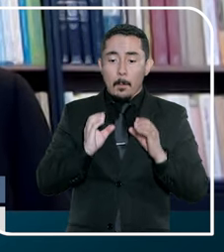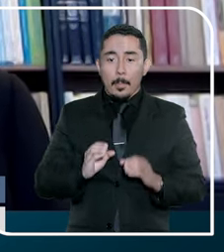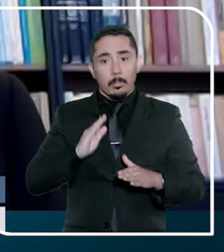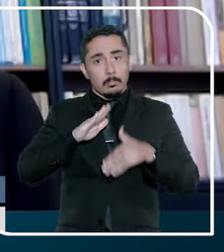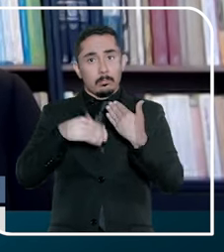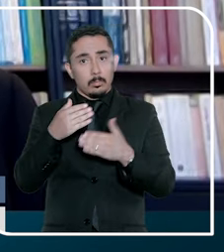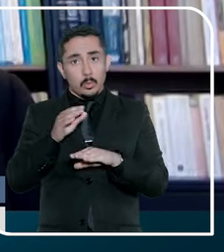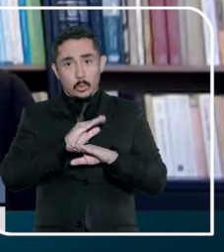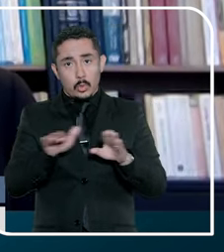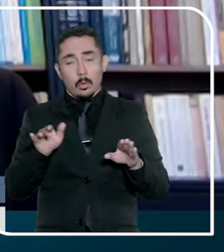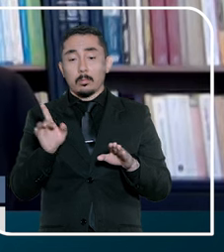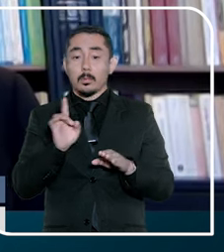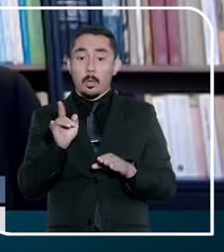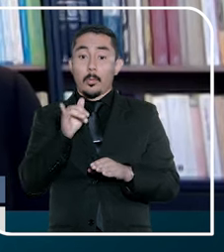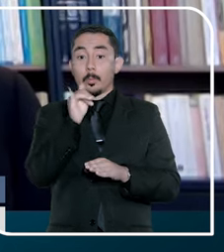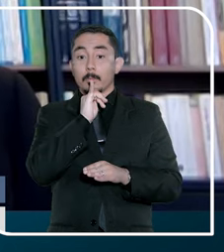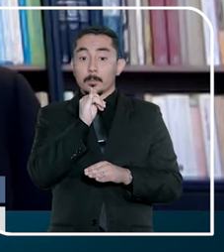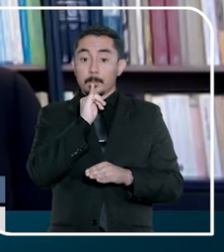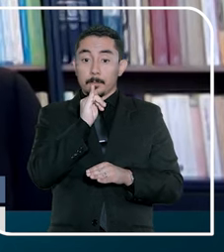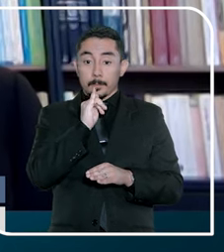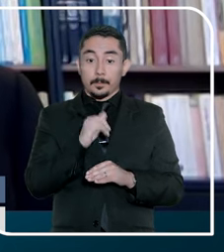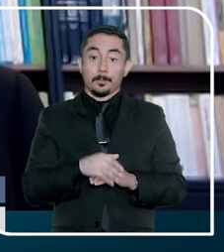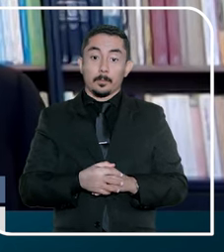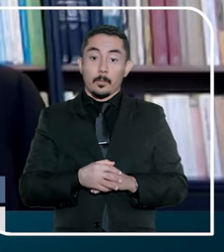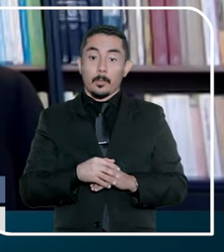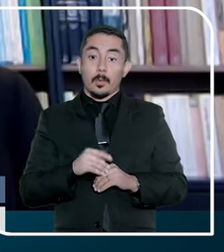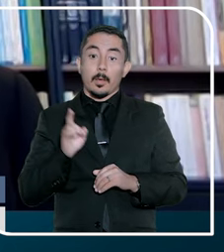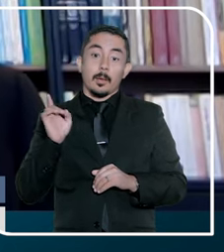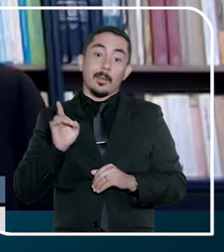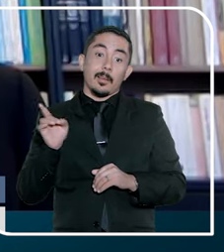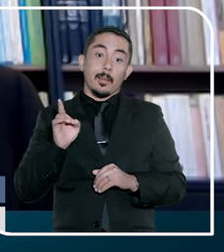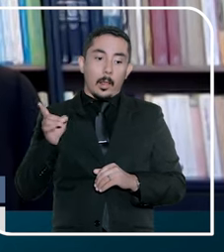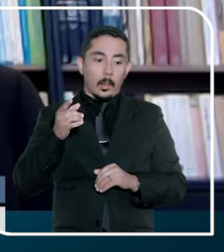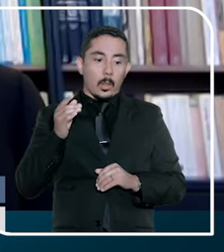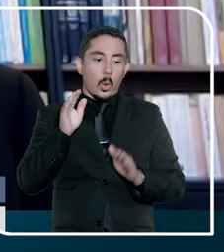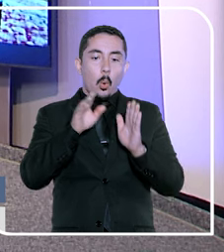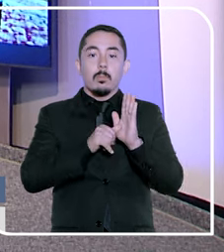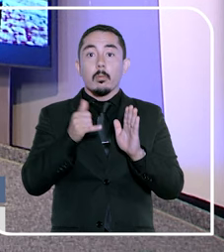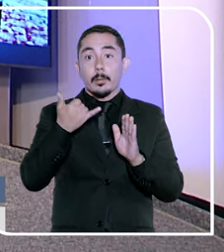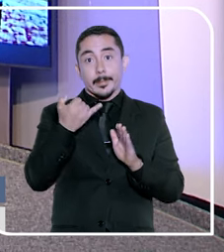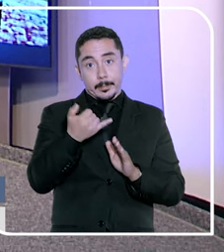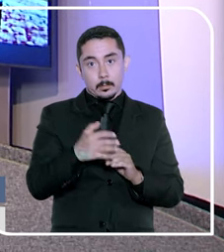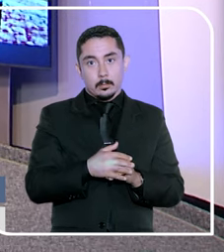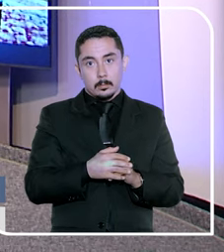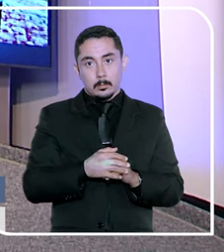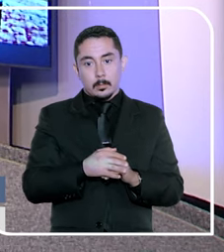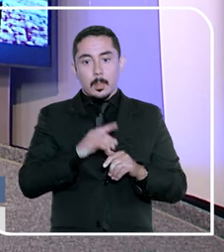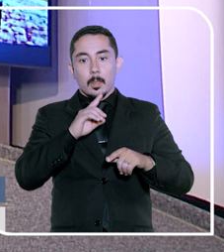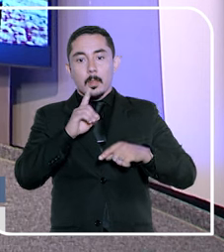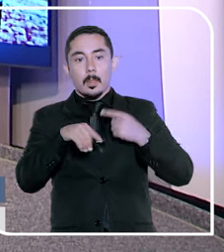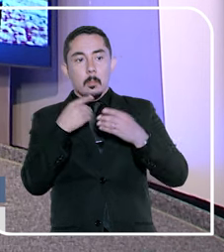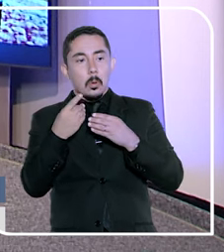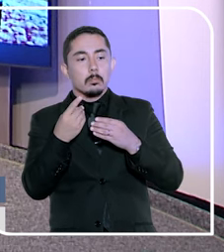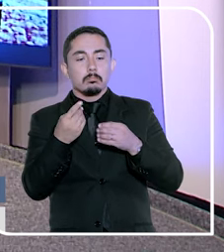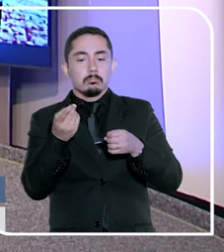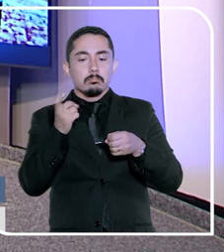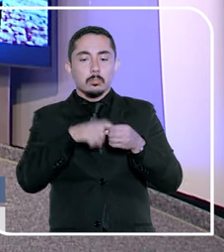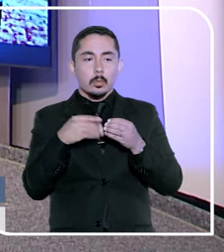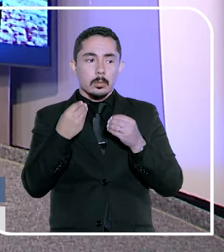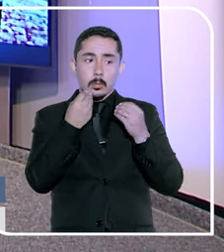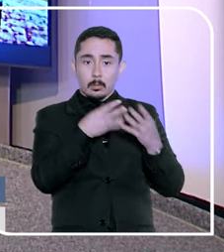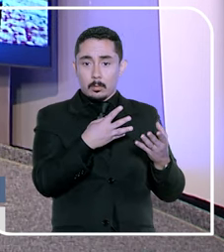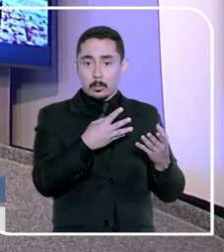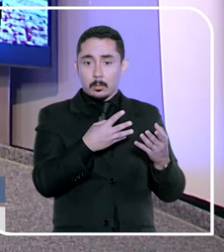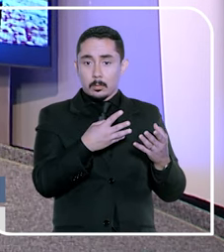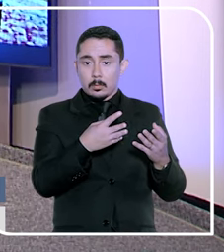se o sujeito subtrair Como disse o ministro ma caneta e devolver esse fato não é o